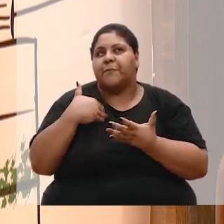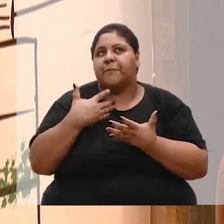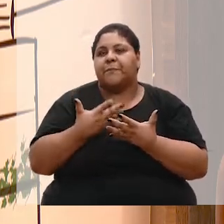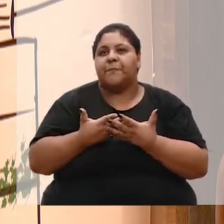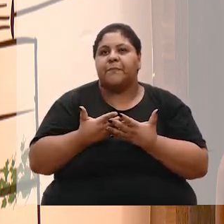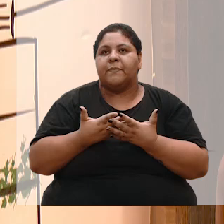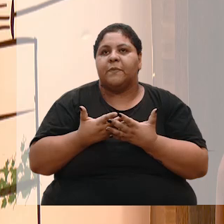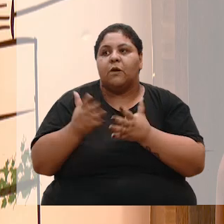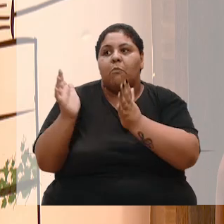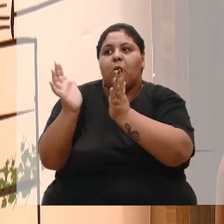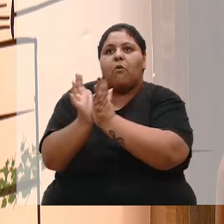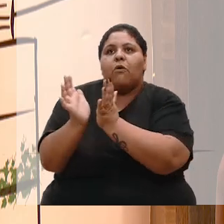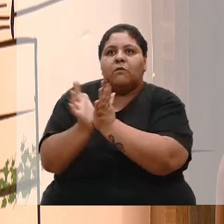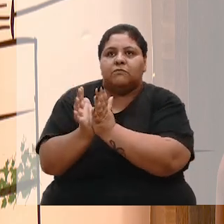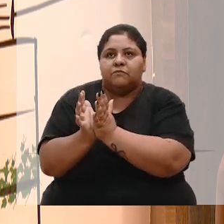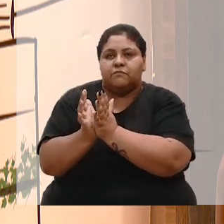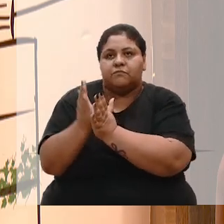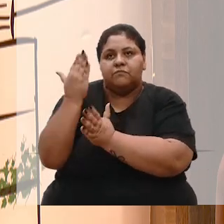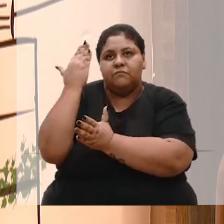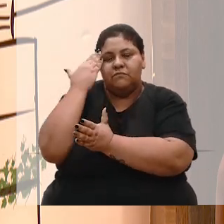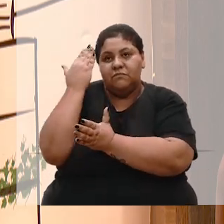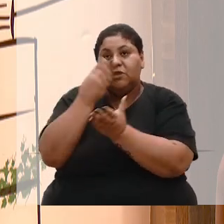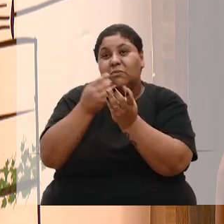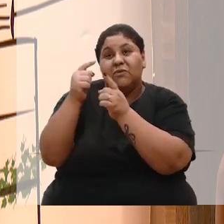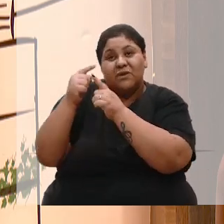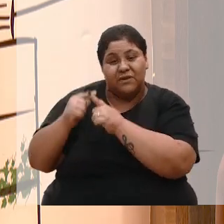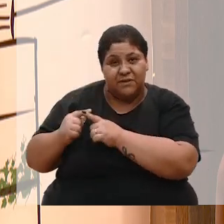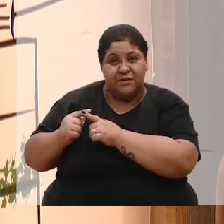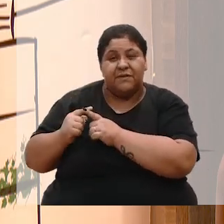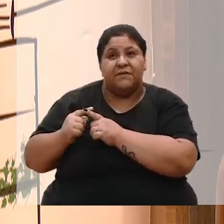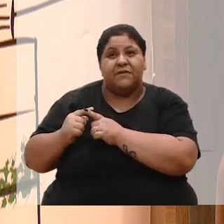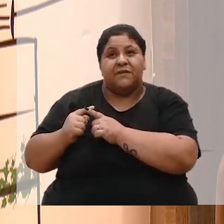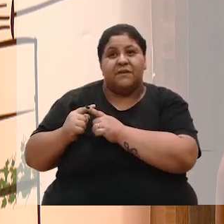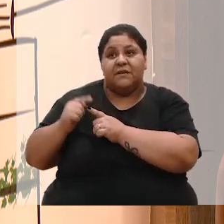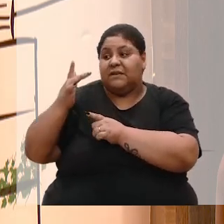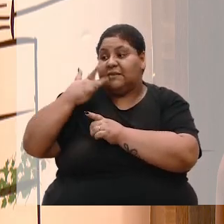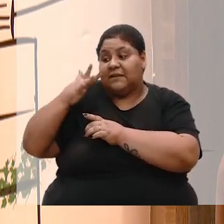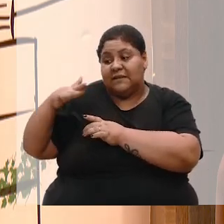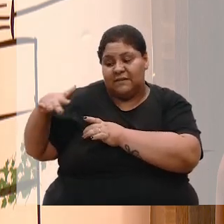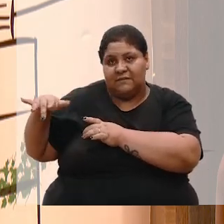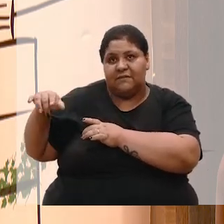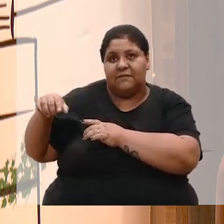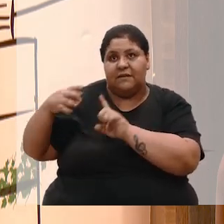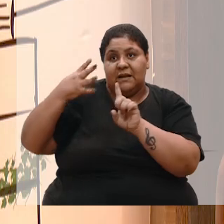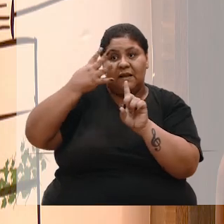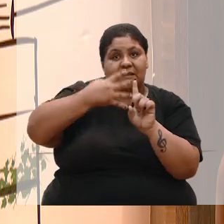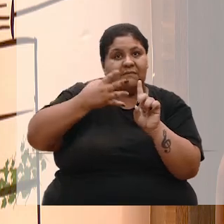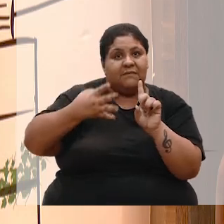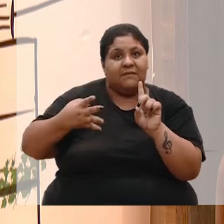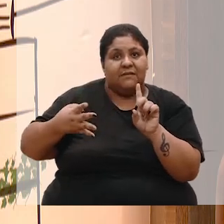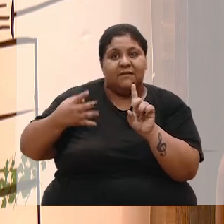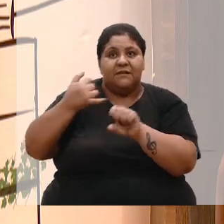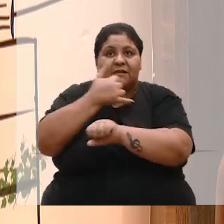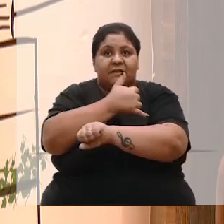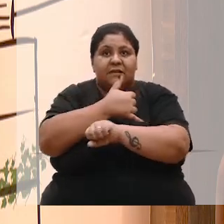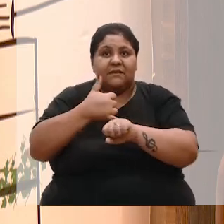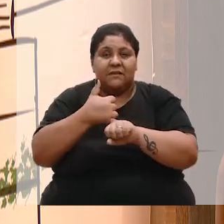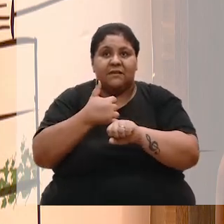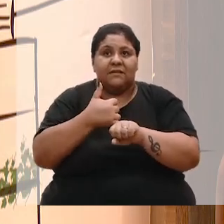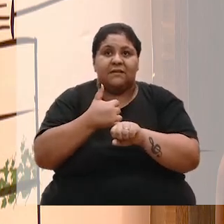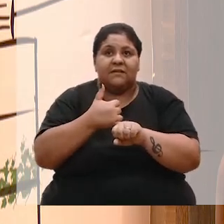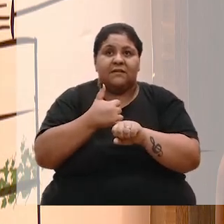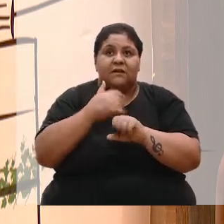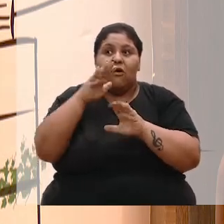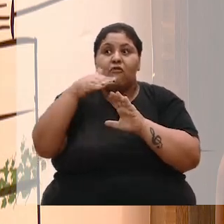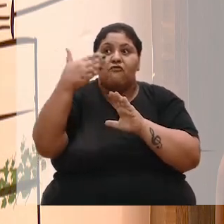meu colega? Sabe? Que muitas das vezes, inclusive, essa criança LGBT, ela passa por muitas violações fora